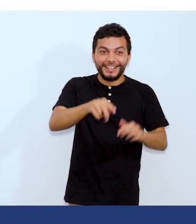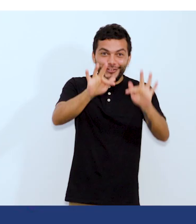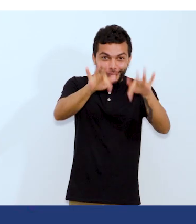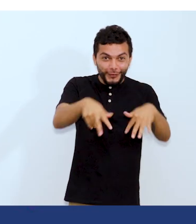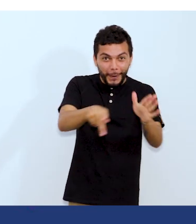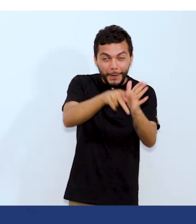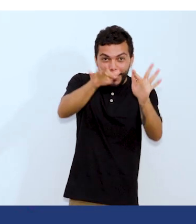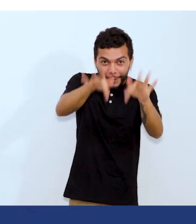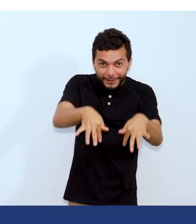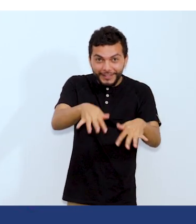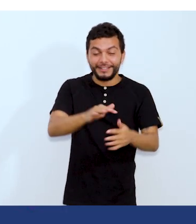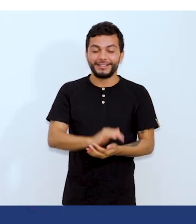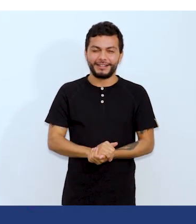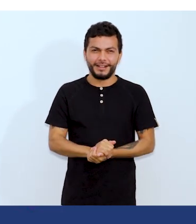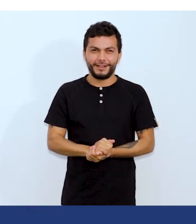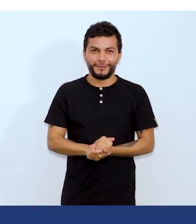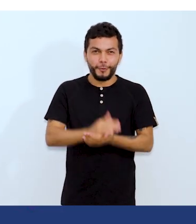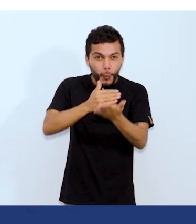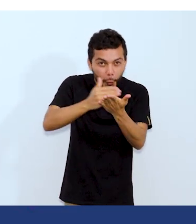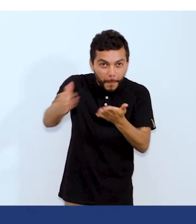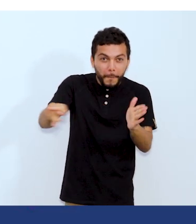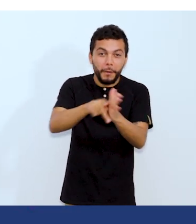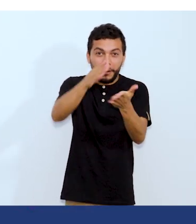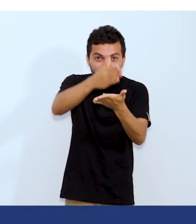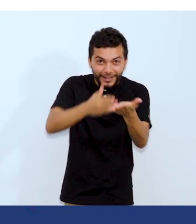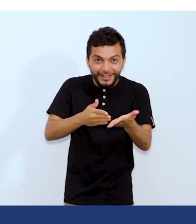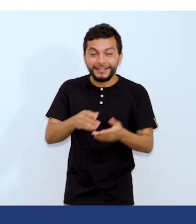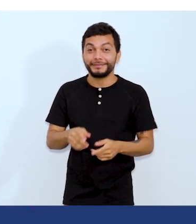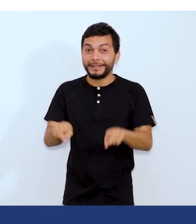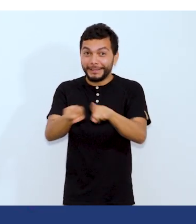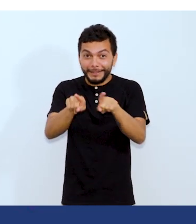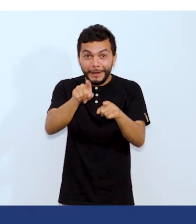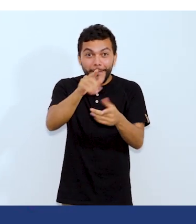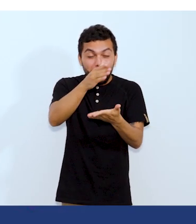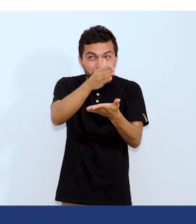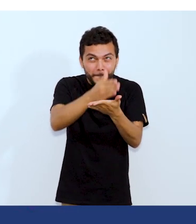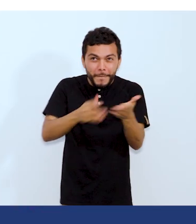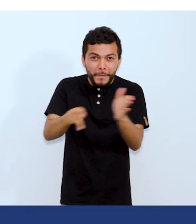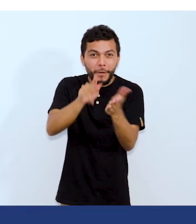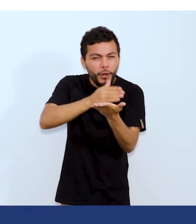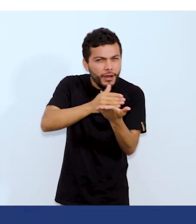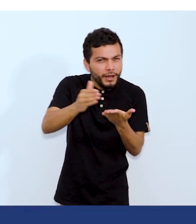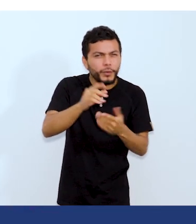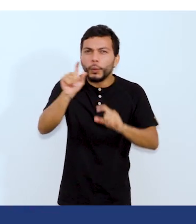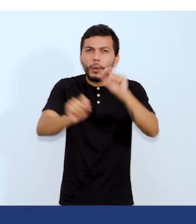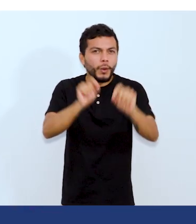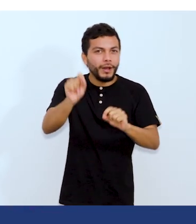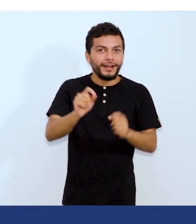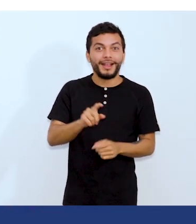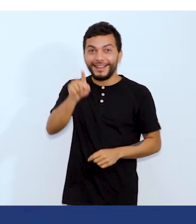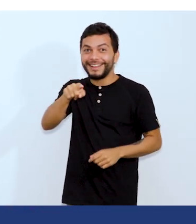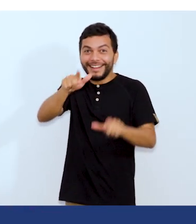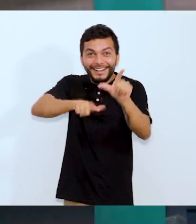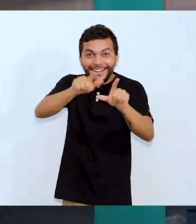do fim, no início do meio e no meio do começo. É o que? A